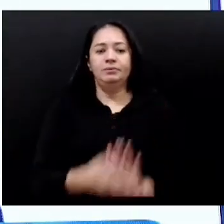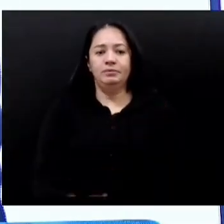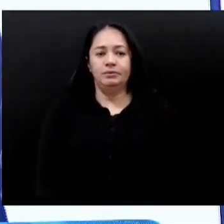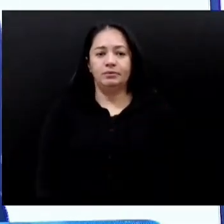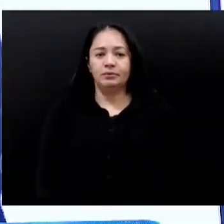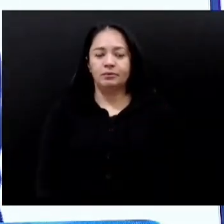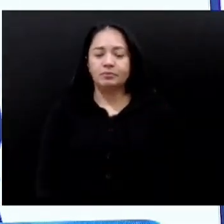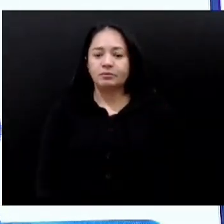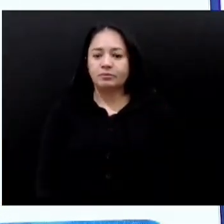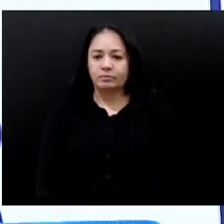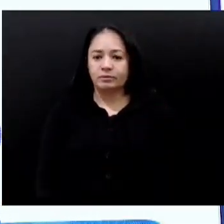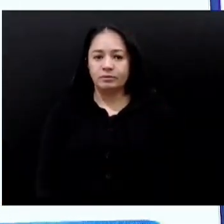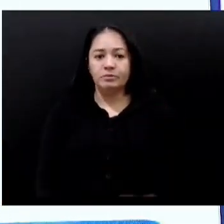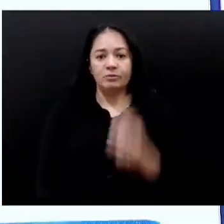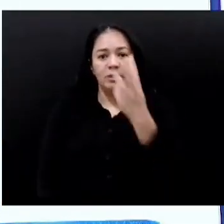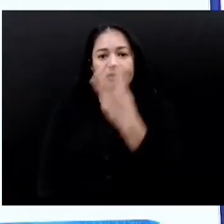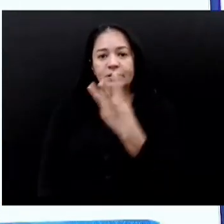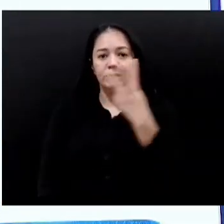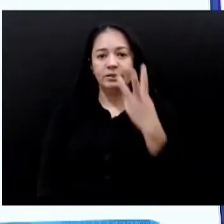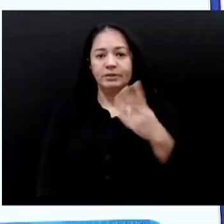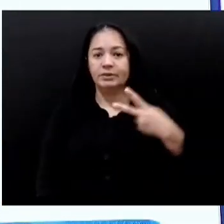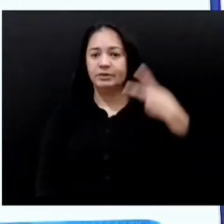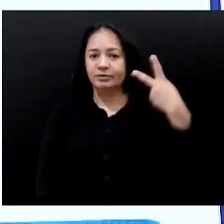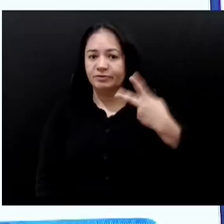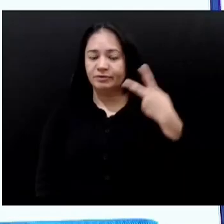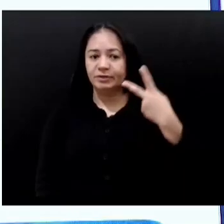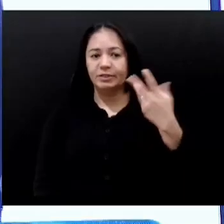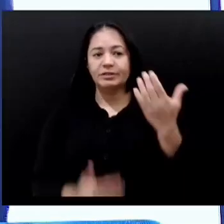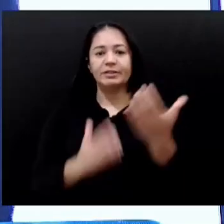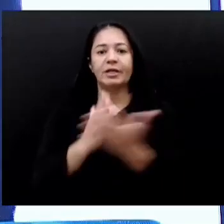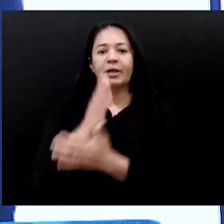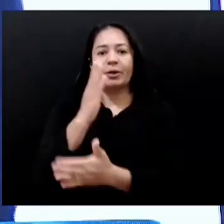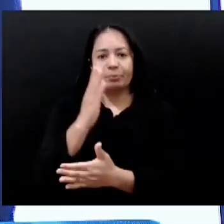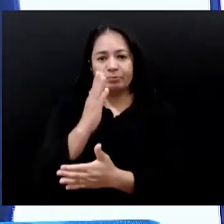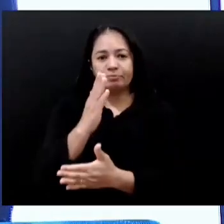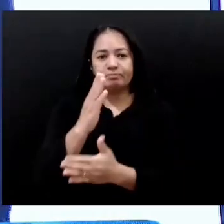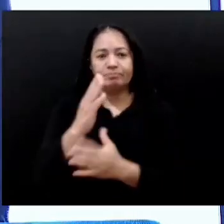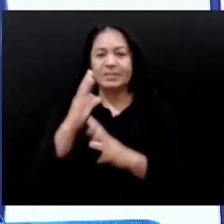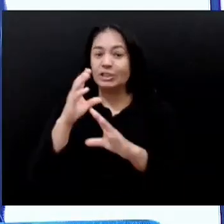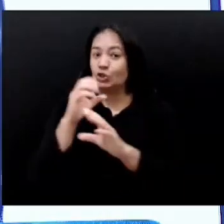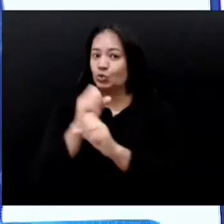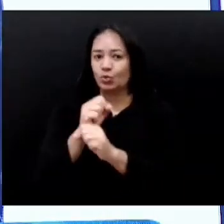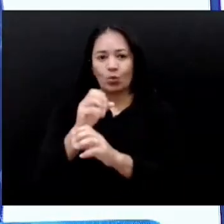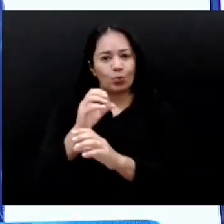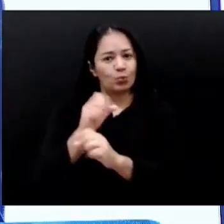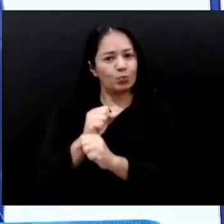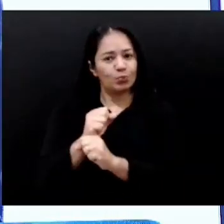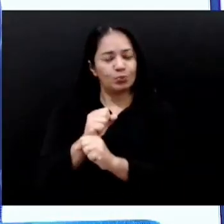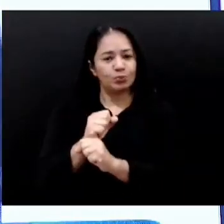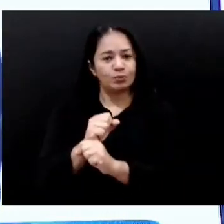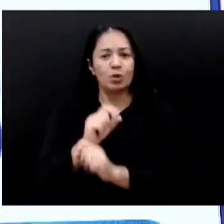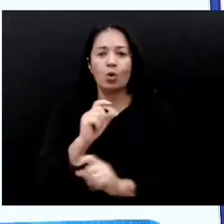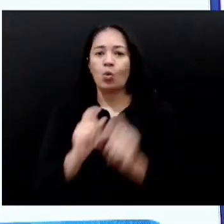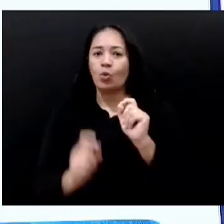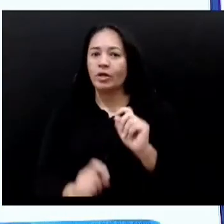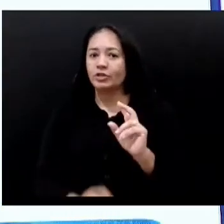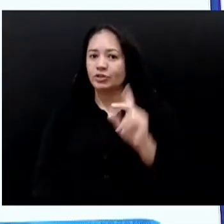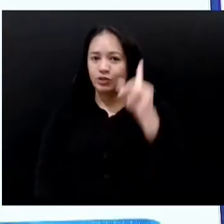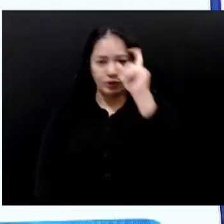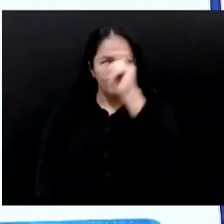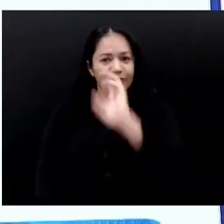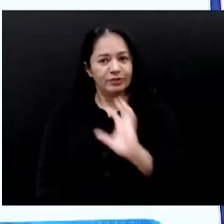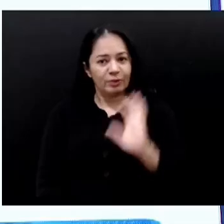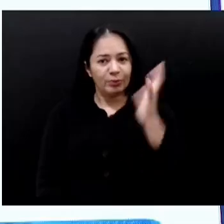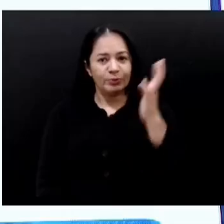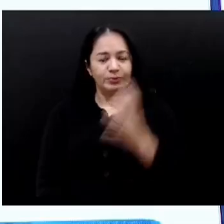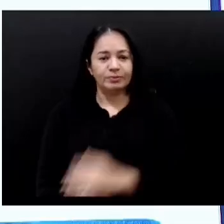33 vereadores que aprovaram de forma unânime, o que é raro acontecer na casa, porque ali